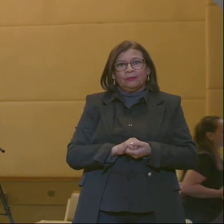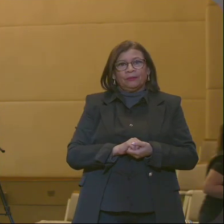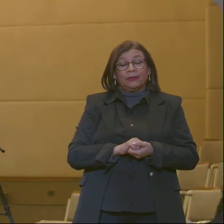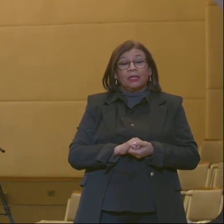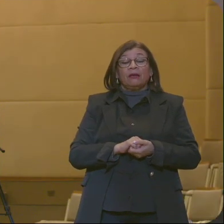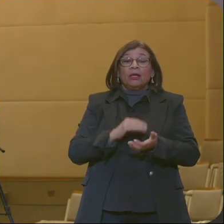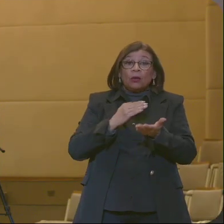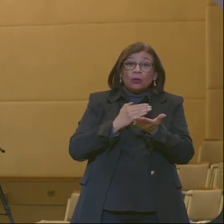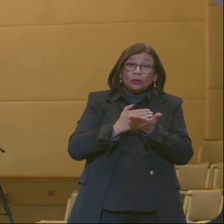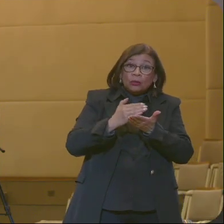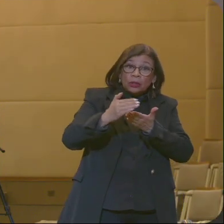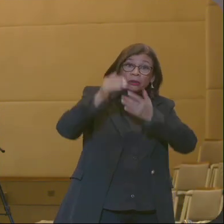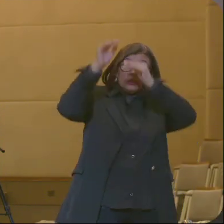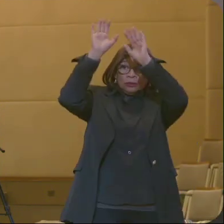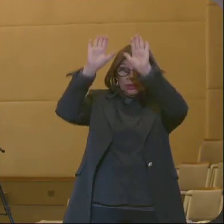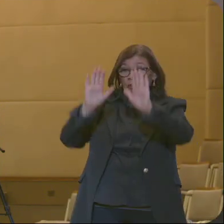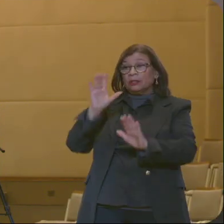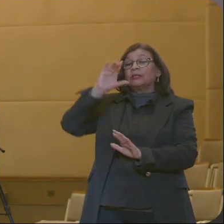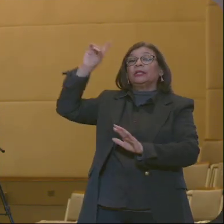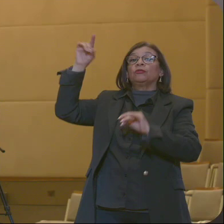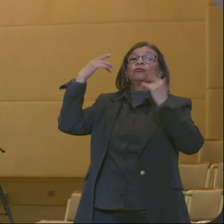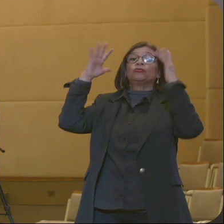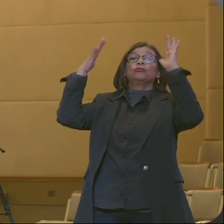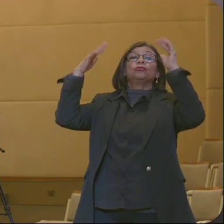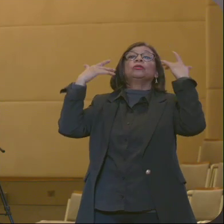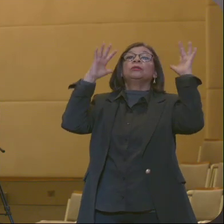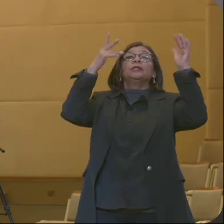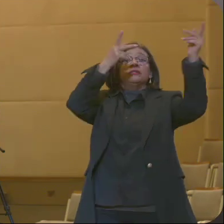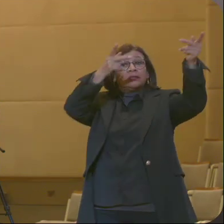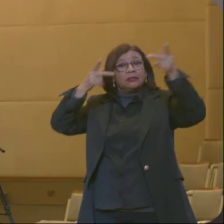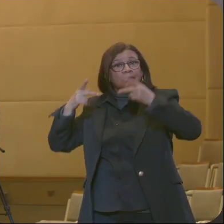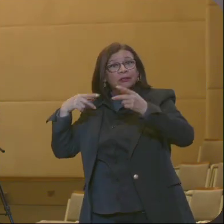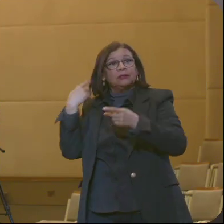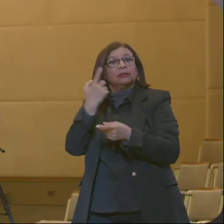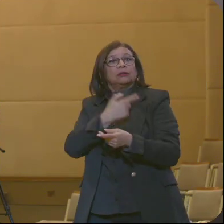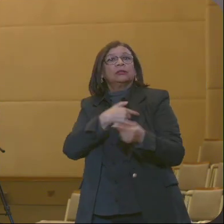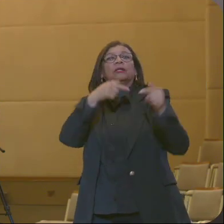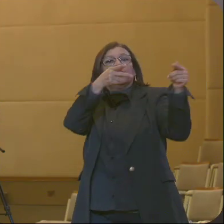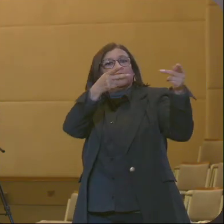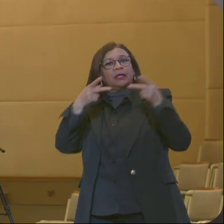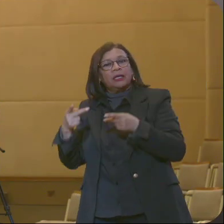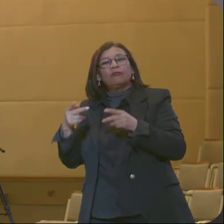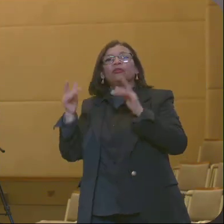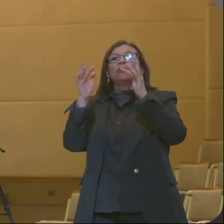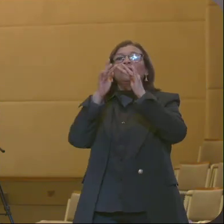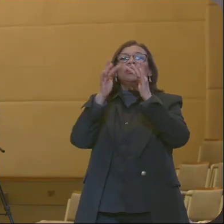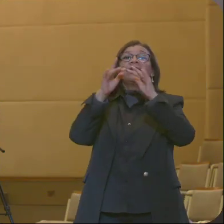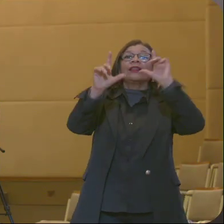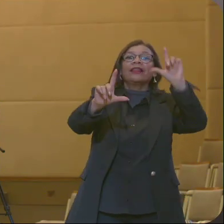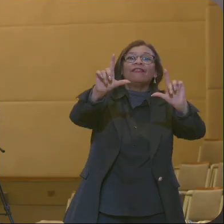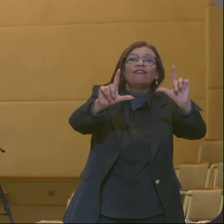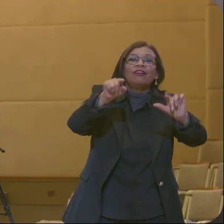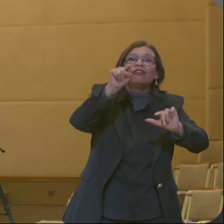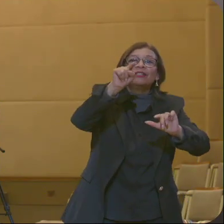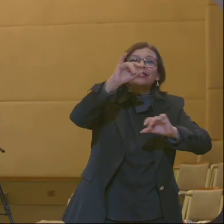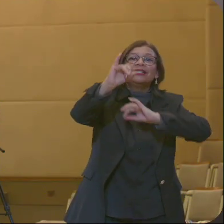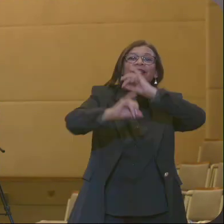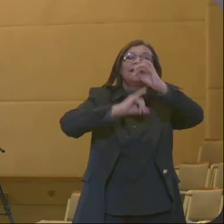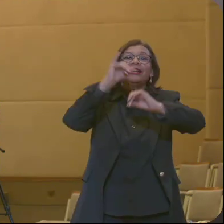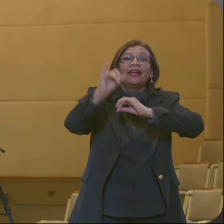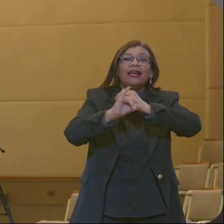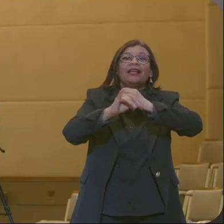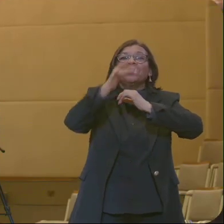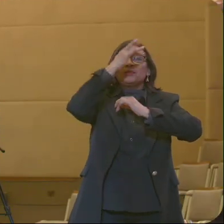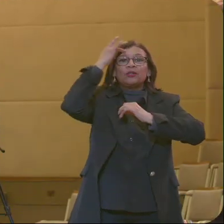A gente continua adorando a Deus juntos, celebrando os visitantes também que estiveram com a gente, você conectado na TV e na internet. Mas quem está aqui